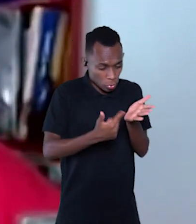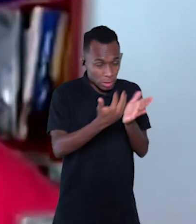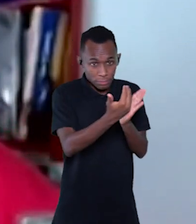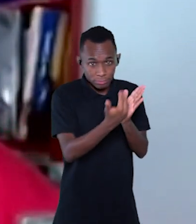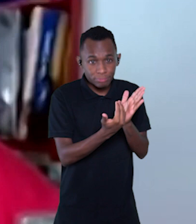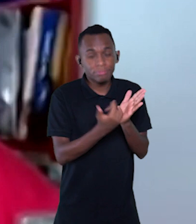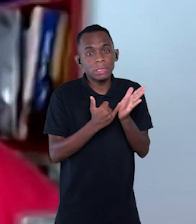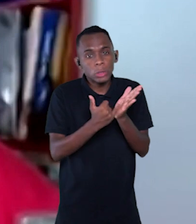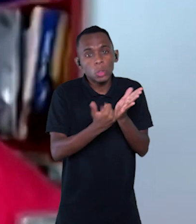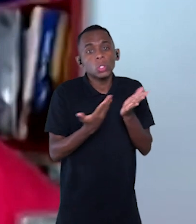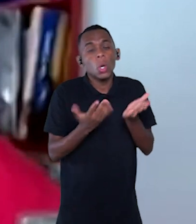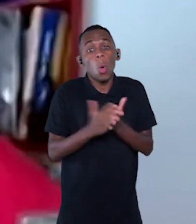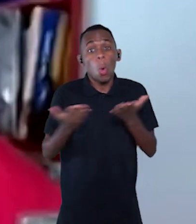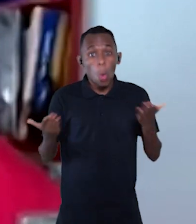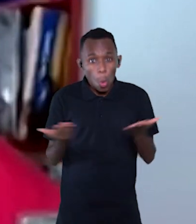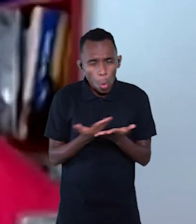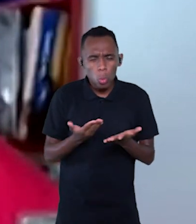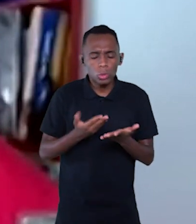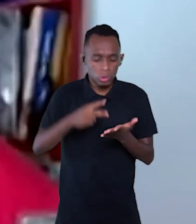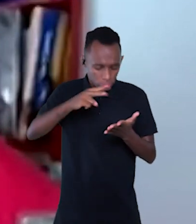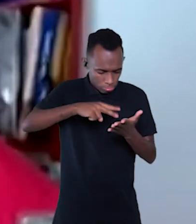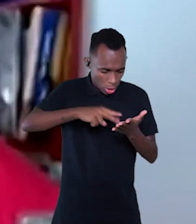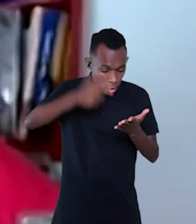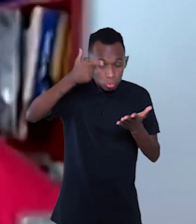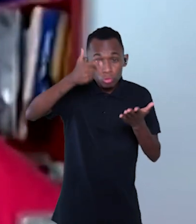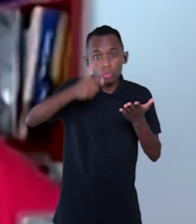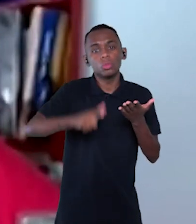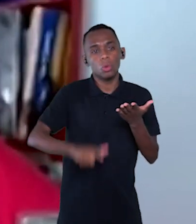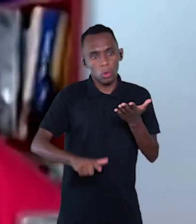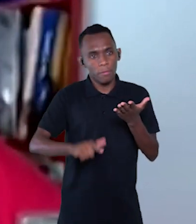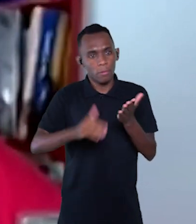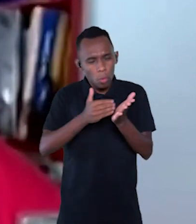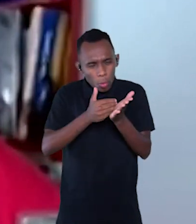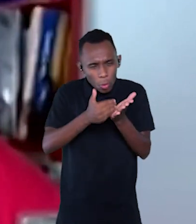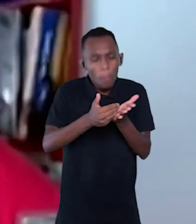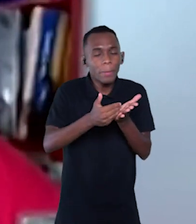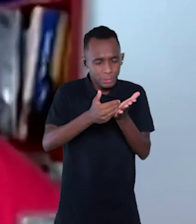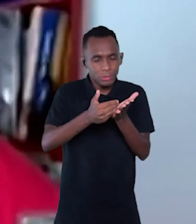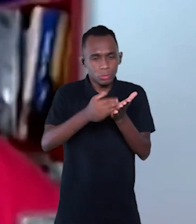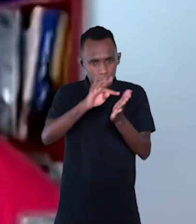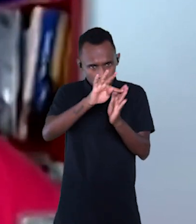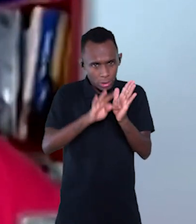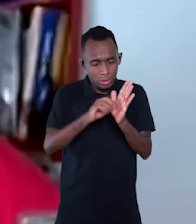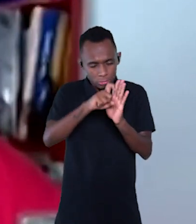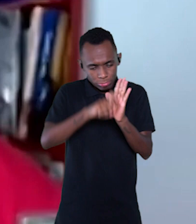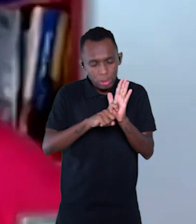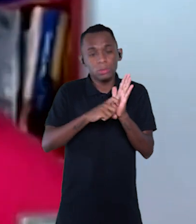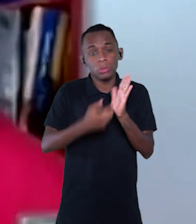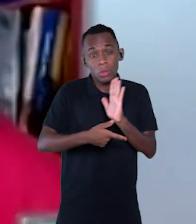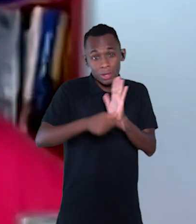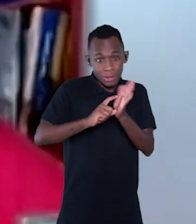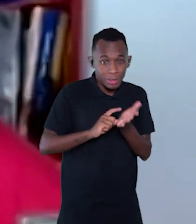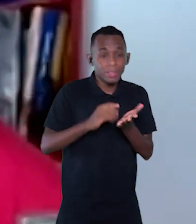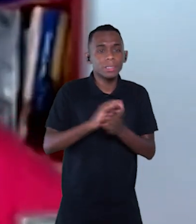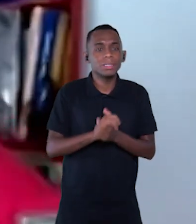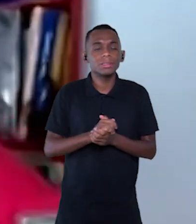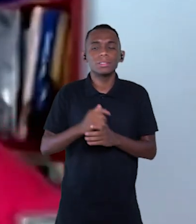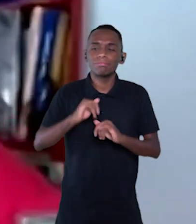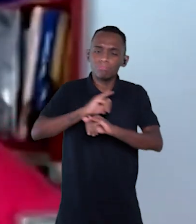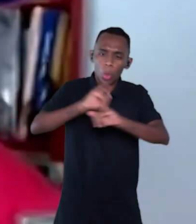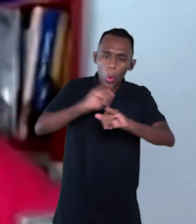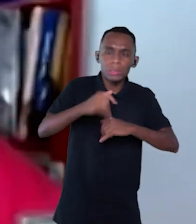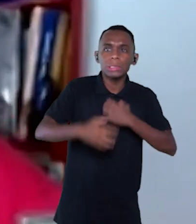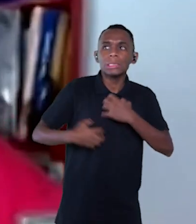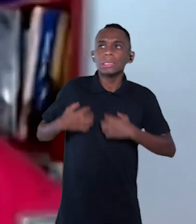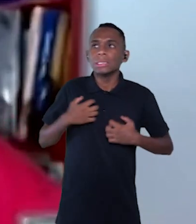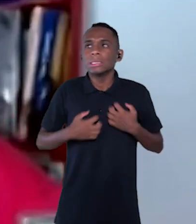ele hoje eu relendo, né, o começo do livro, quando eu faço aquele prefácio, contando a angústia que me trazia